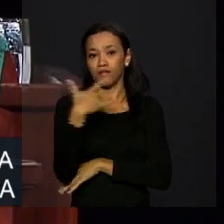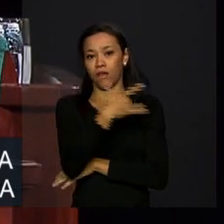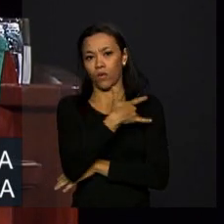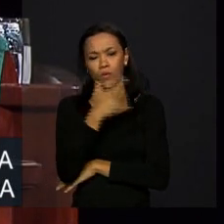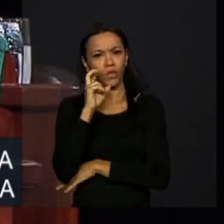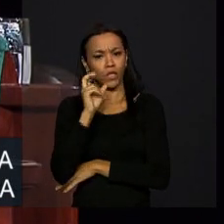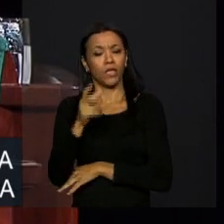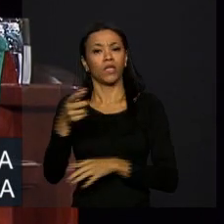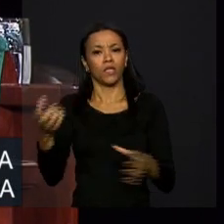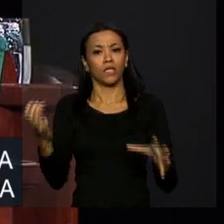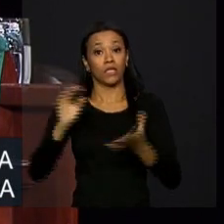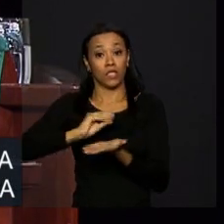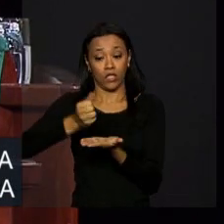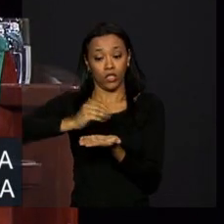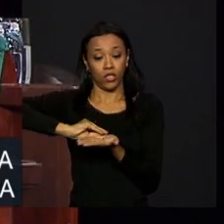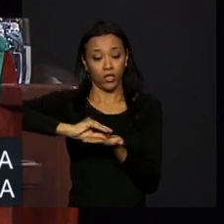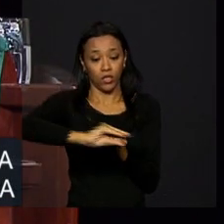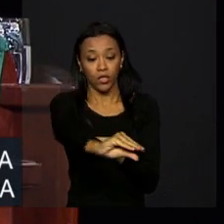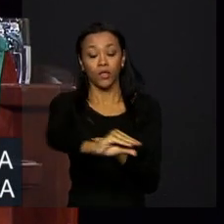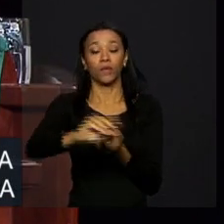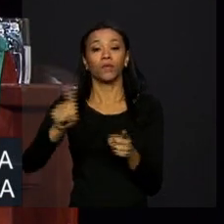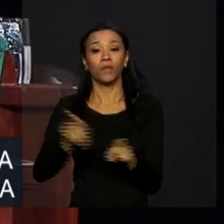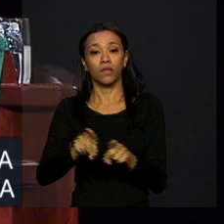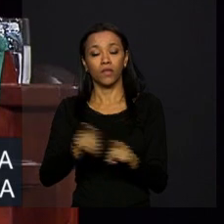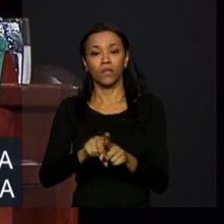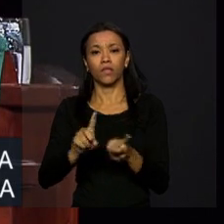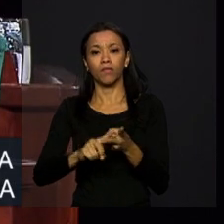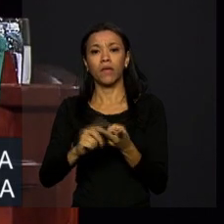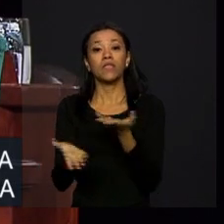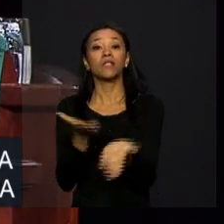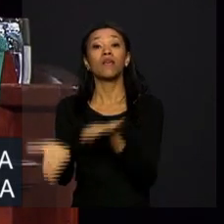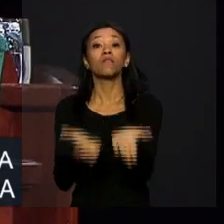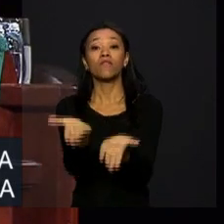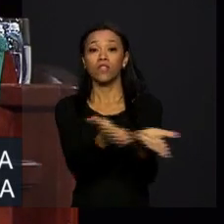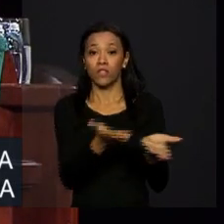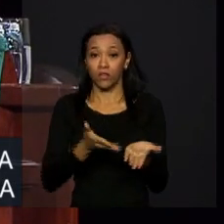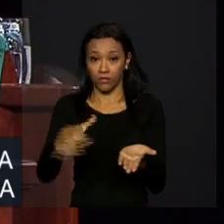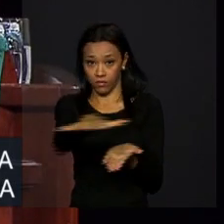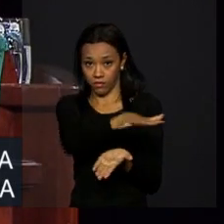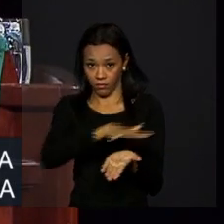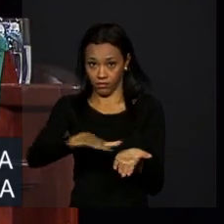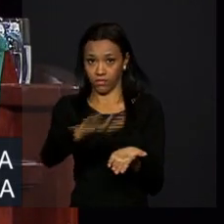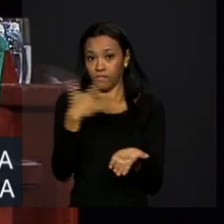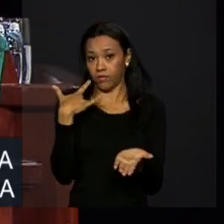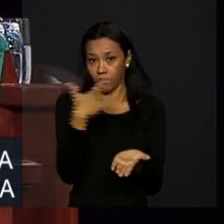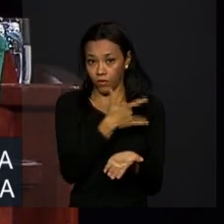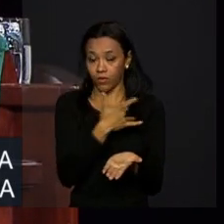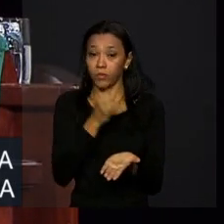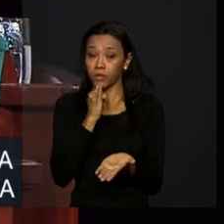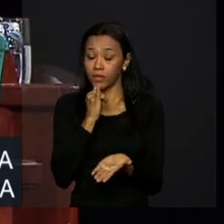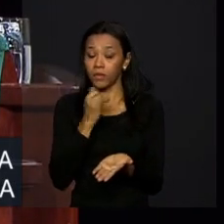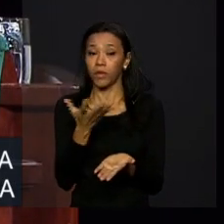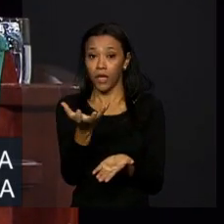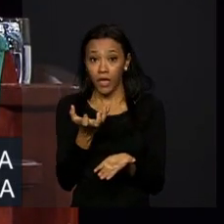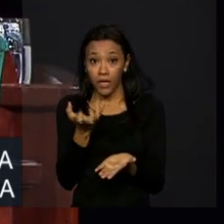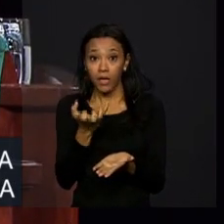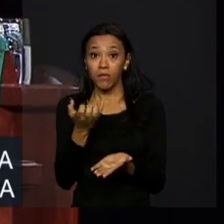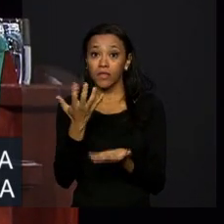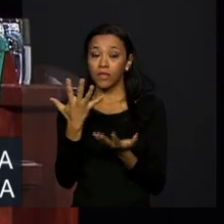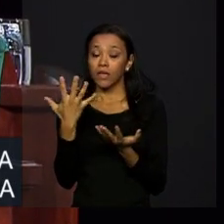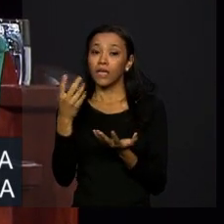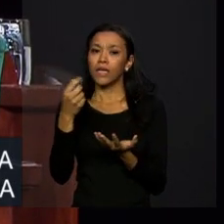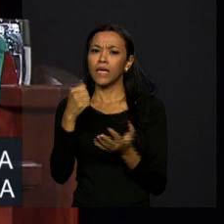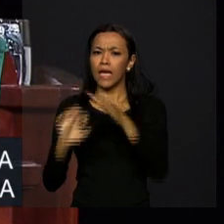investimentos na produção e na prestação de serviços nessa área queremos por exemplo atrair empresas